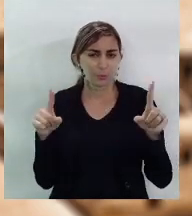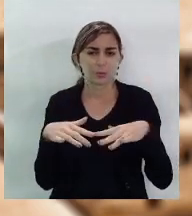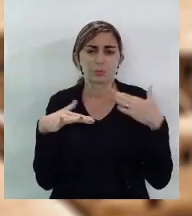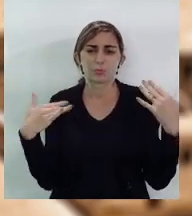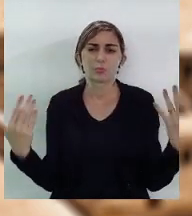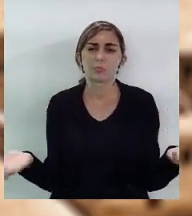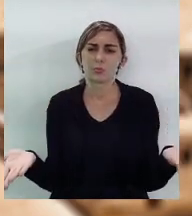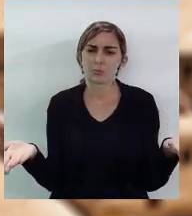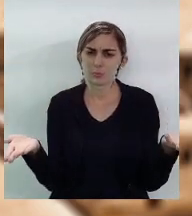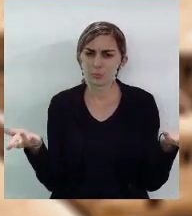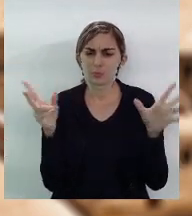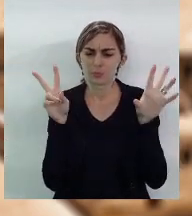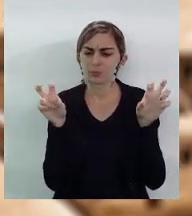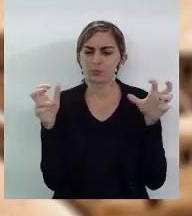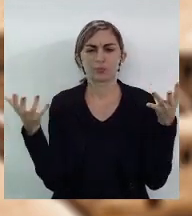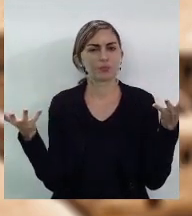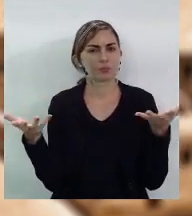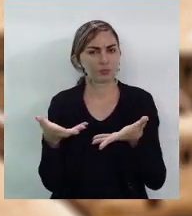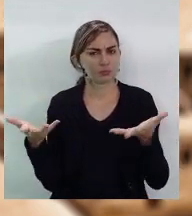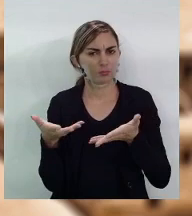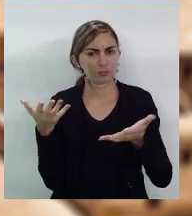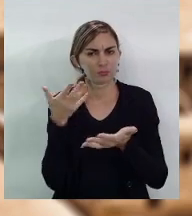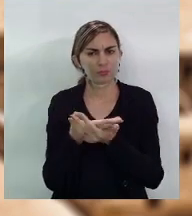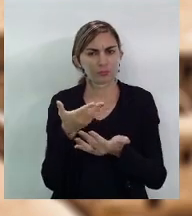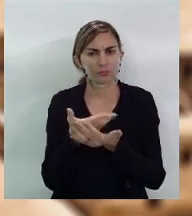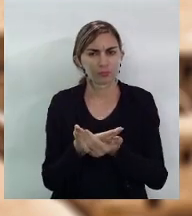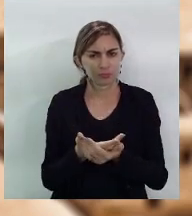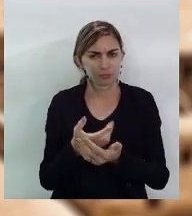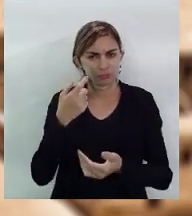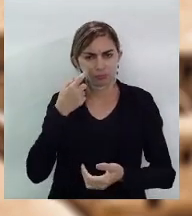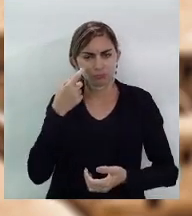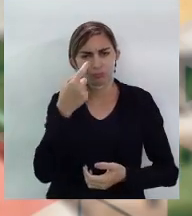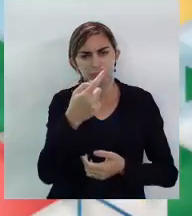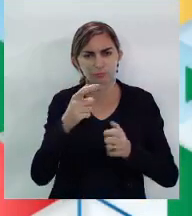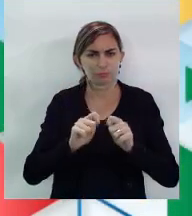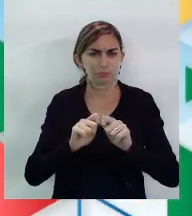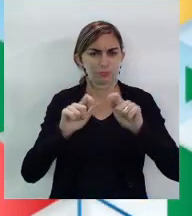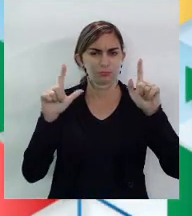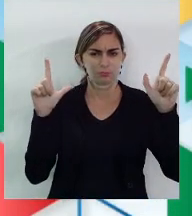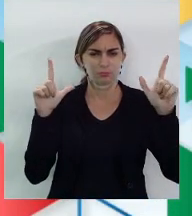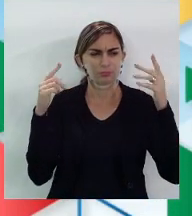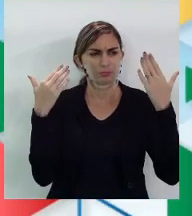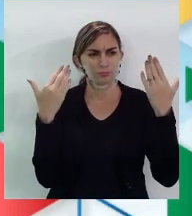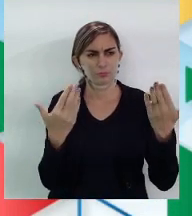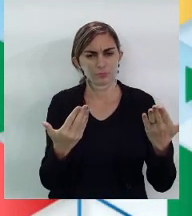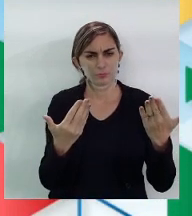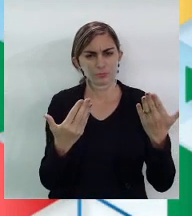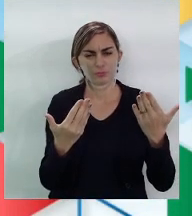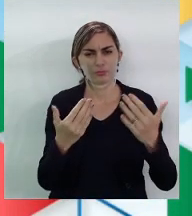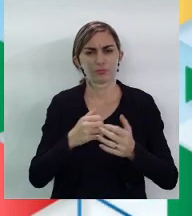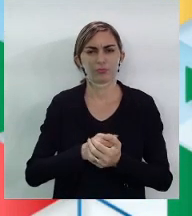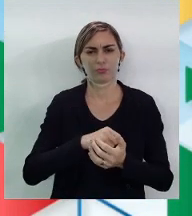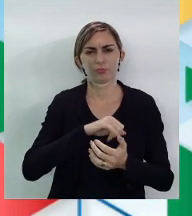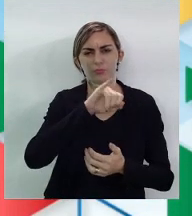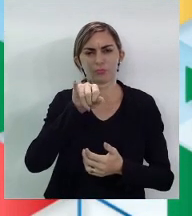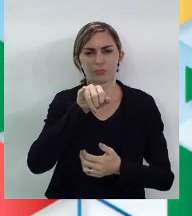qual será o tema da aula de hoje? Olhando para a tela, nós temos aqui